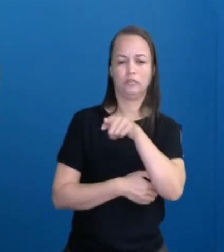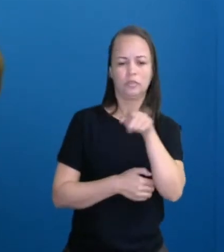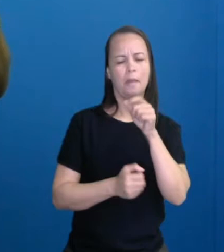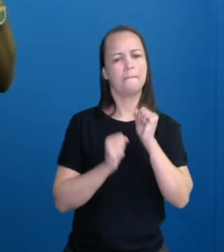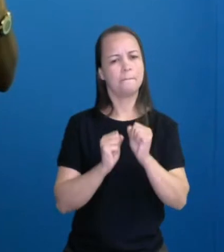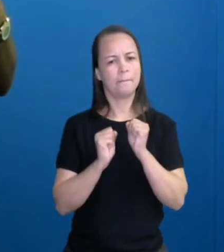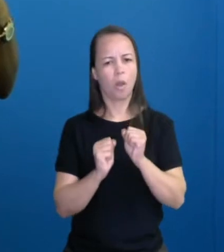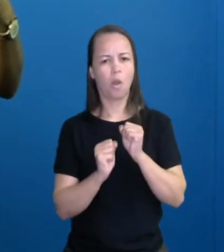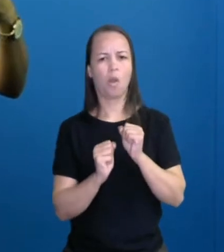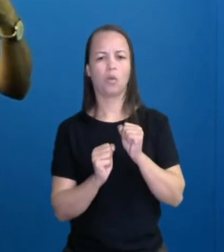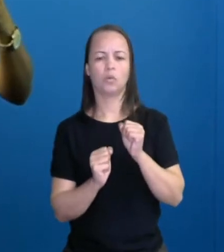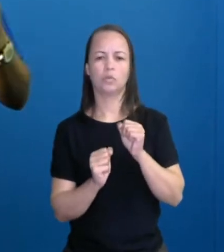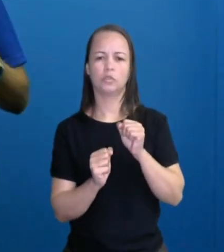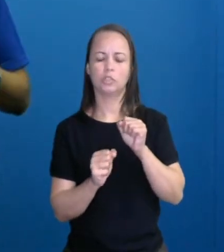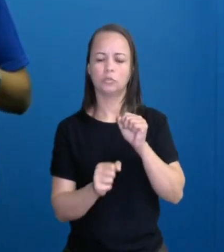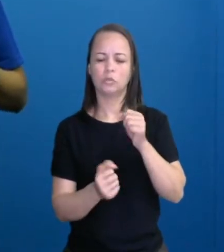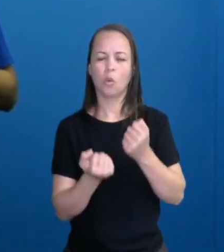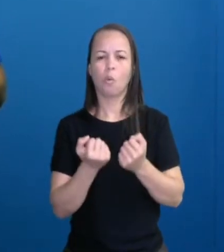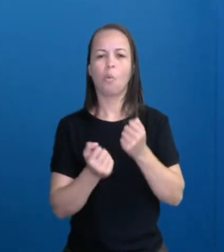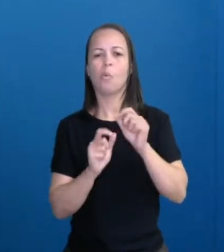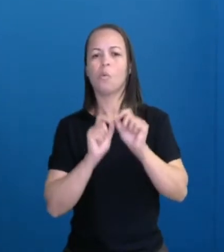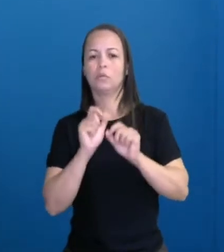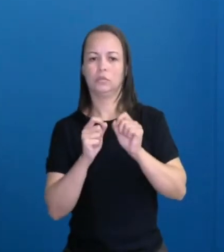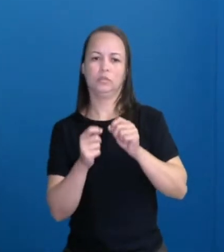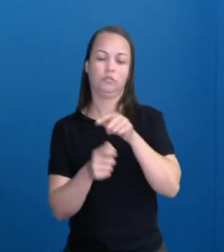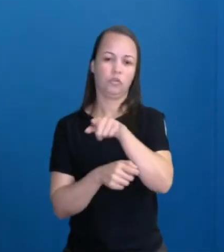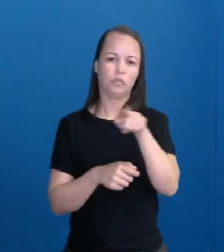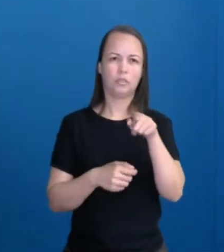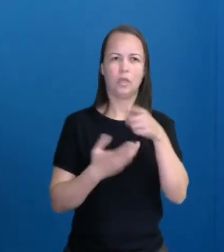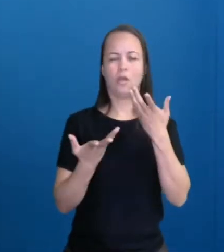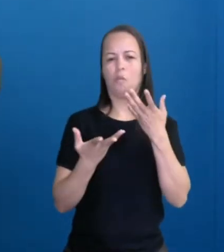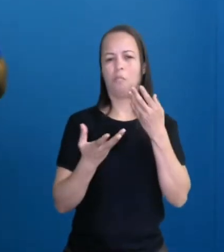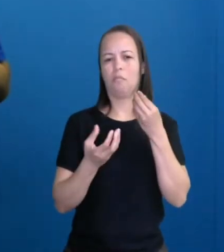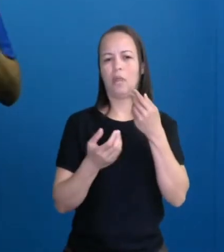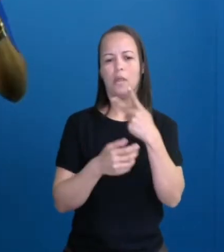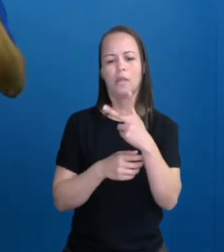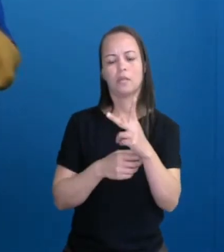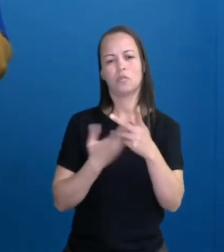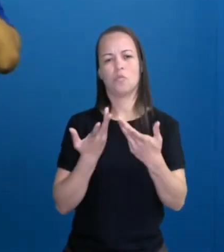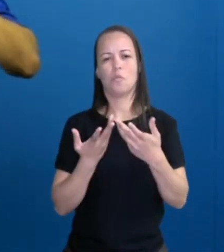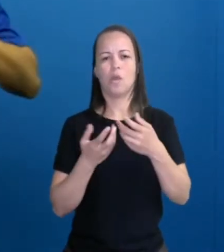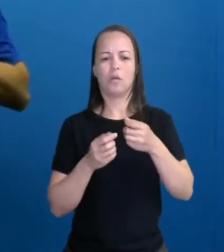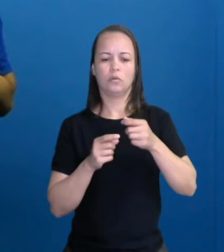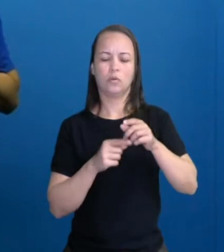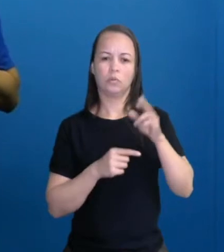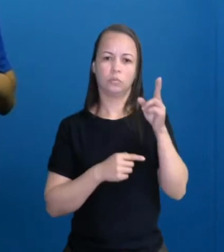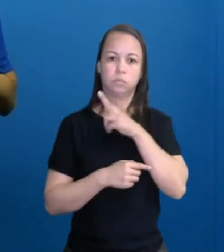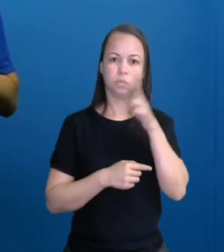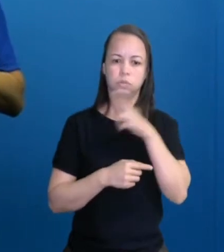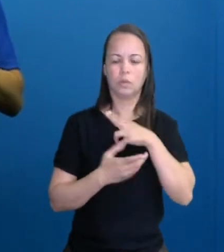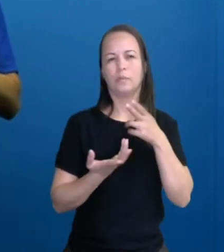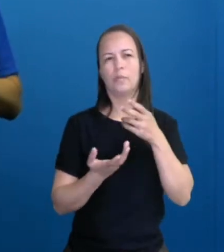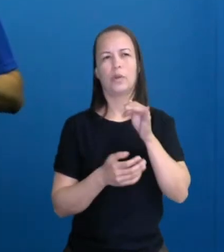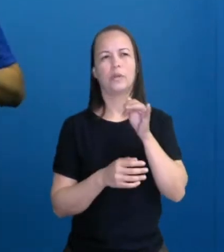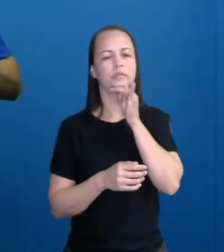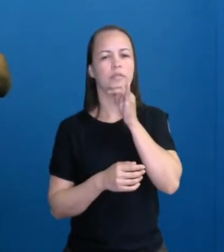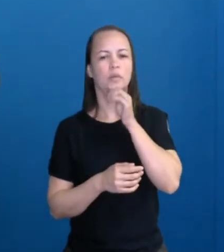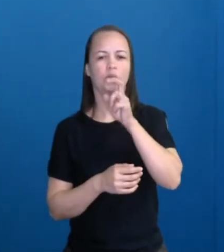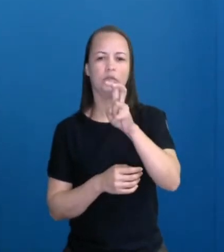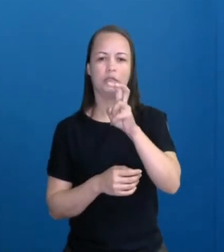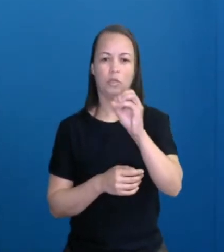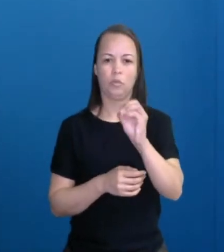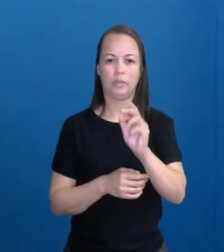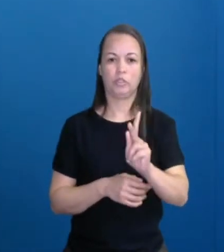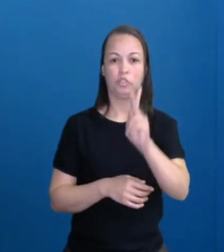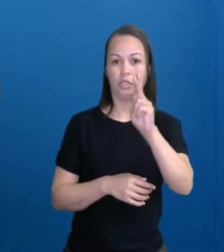Se você altera a sua velocidade, se você aumenta a sua velocidade, tá? Digamos que você estava a 50 km por hora e você